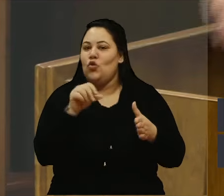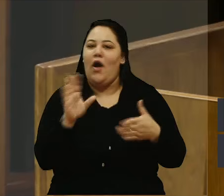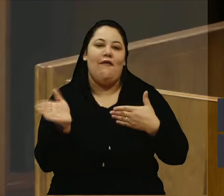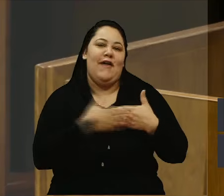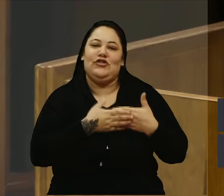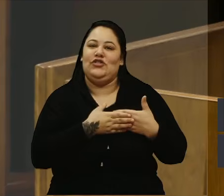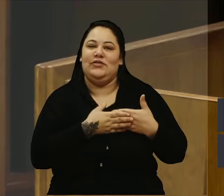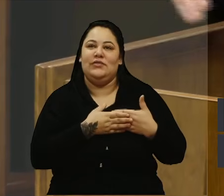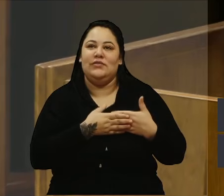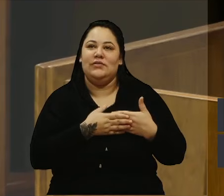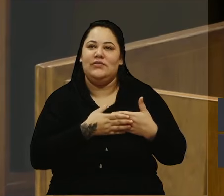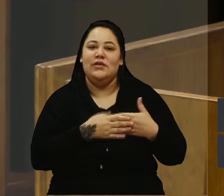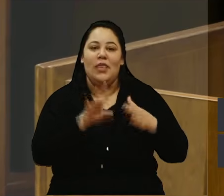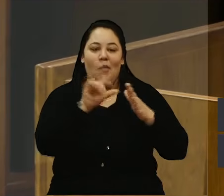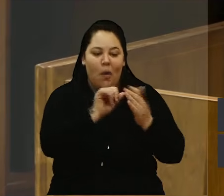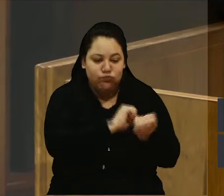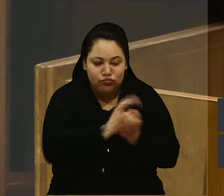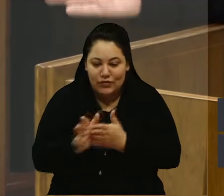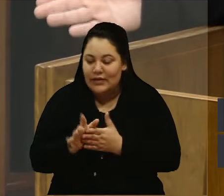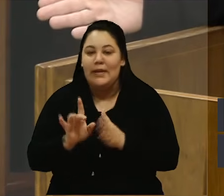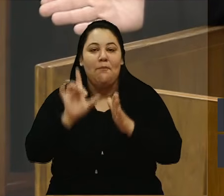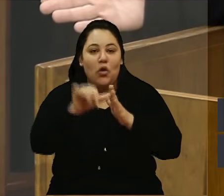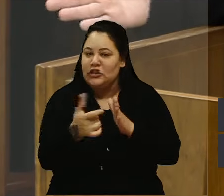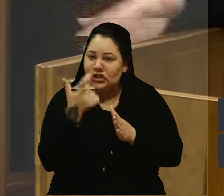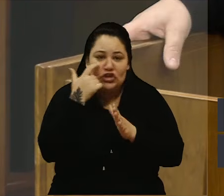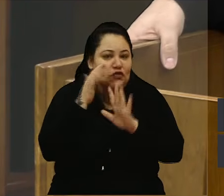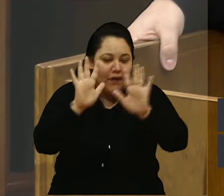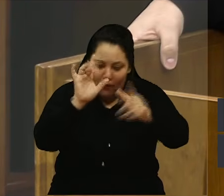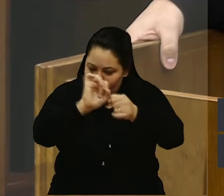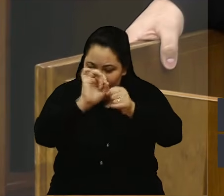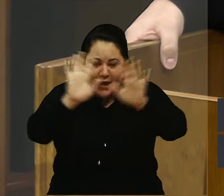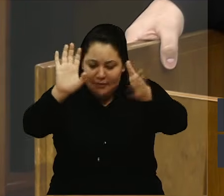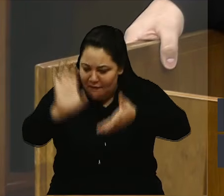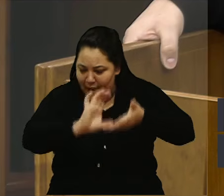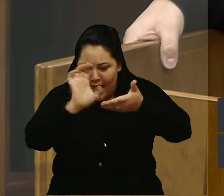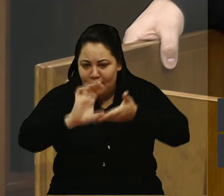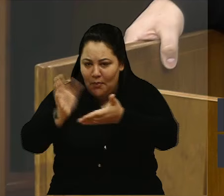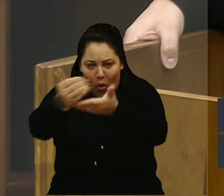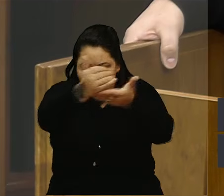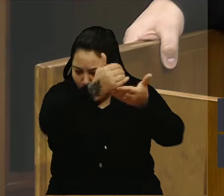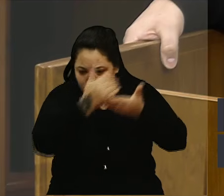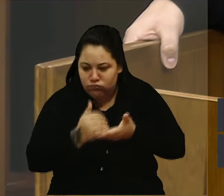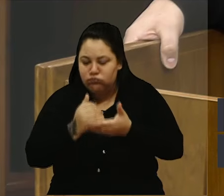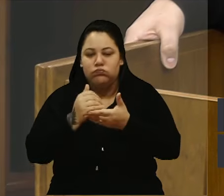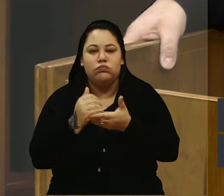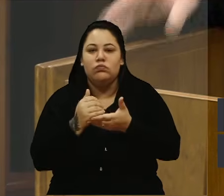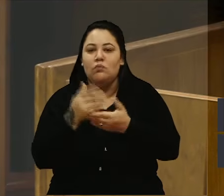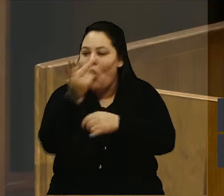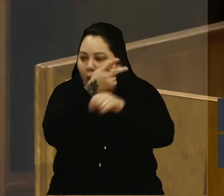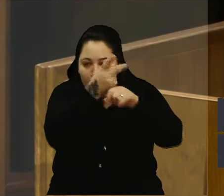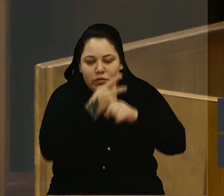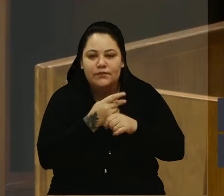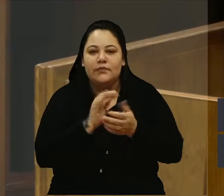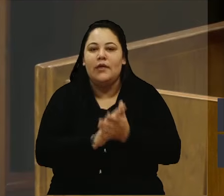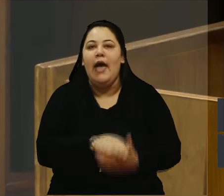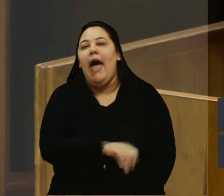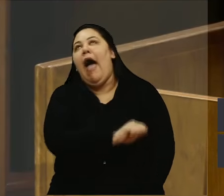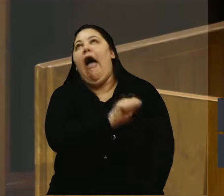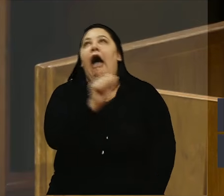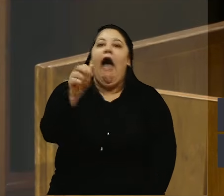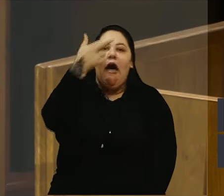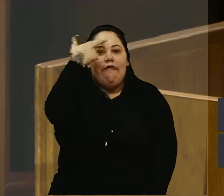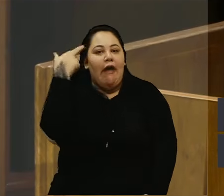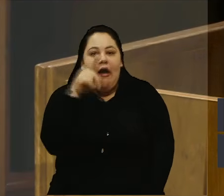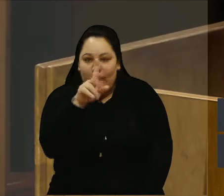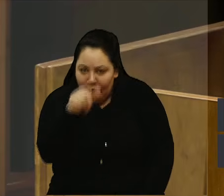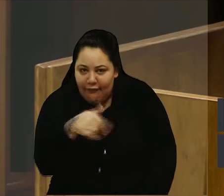Então, depois desse estado de calamidade, depois a gente consegue manter 110 leitos para nossa cidade. Ah, Rafael, tu acha que é fácil?